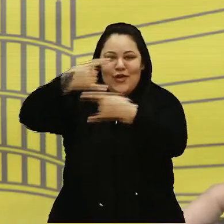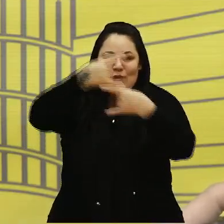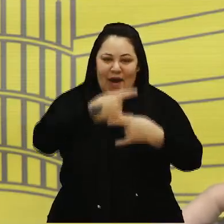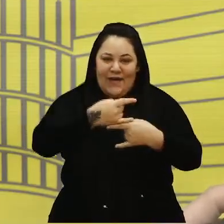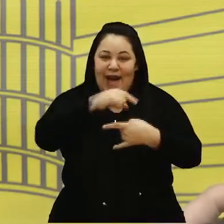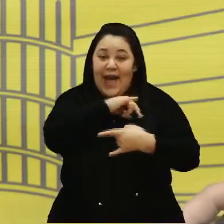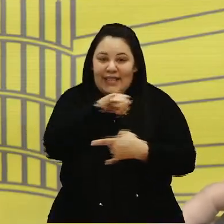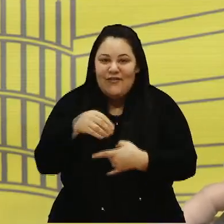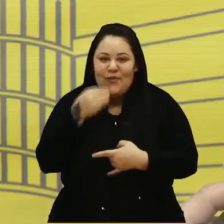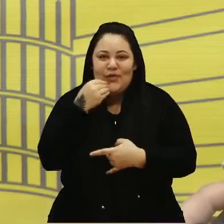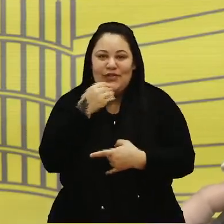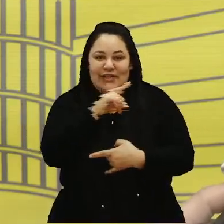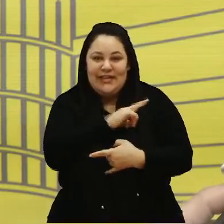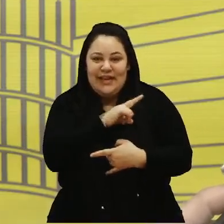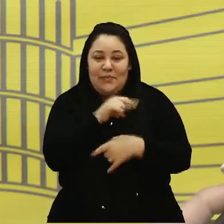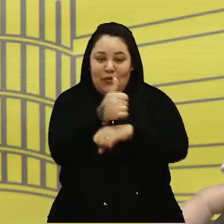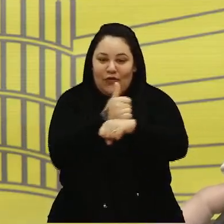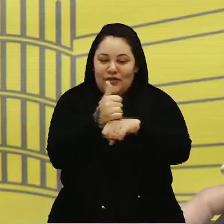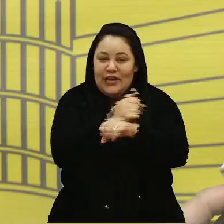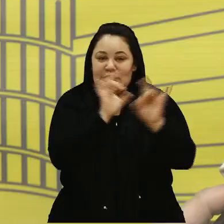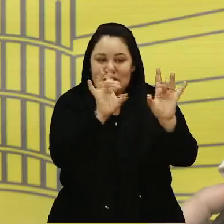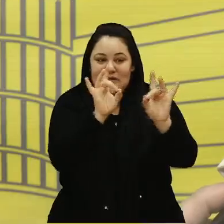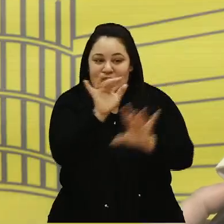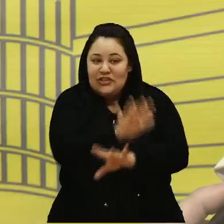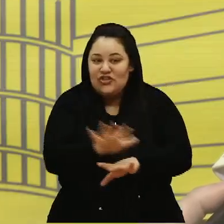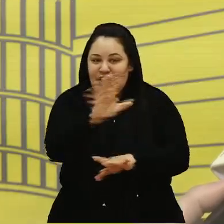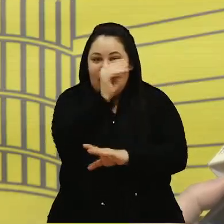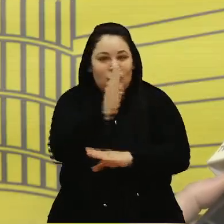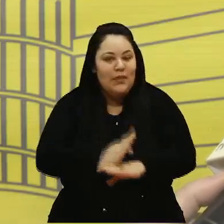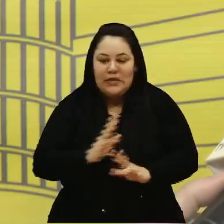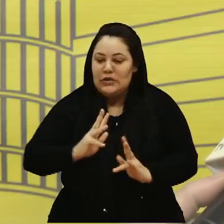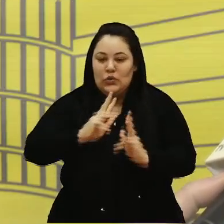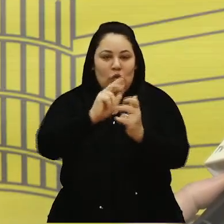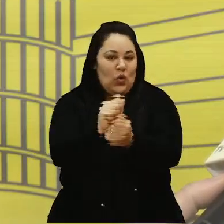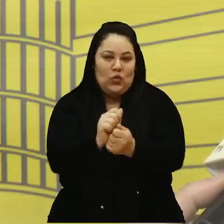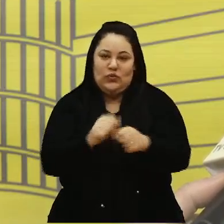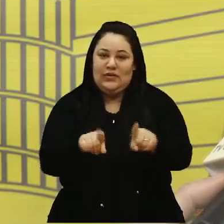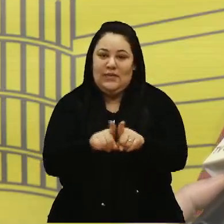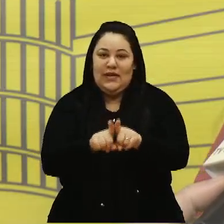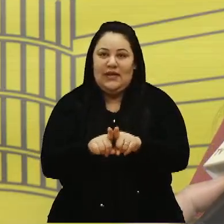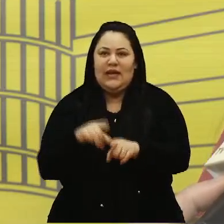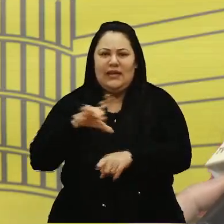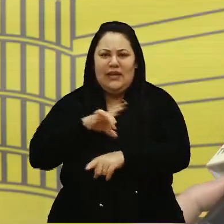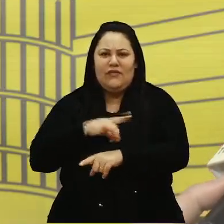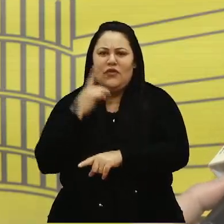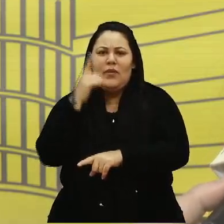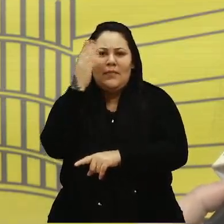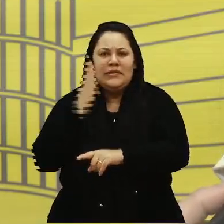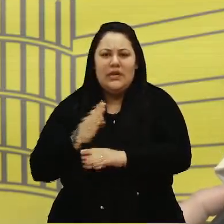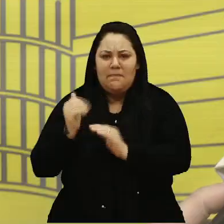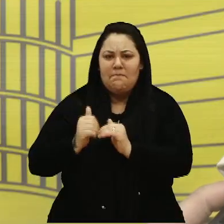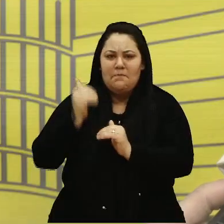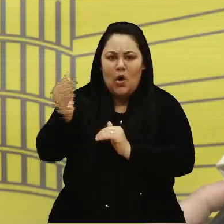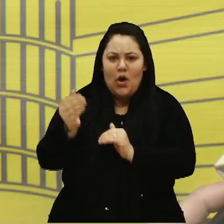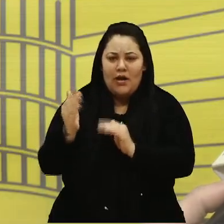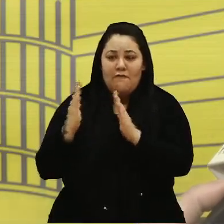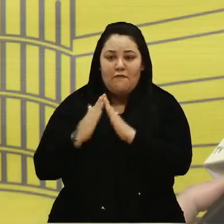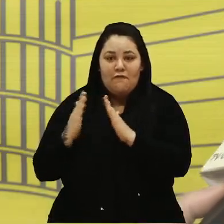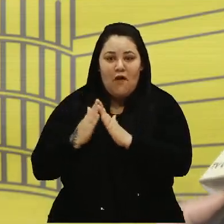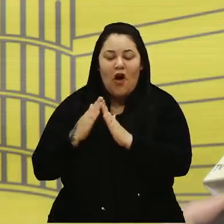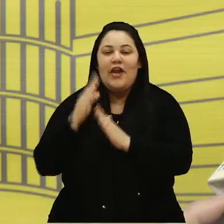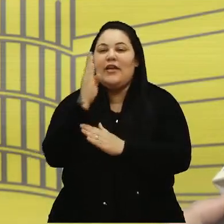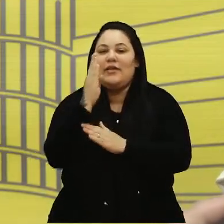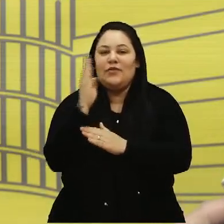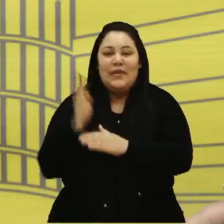possibilidade de ter profissionais especialistas do Brasil inteiro, do mundo, porque inclusive uma brasileira que mora fora do Brasil também já